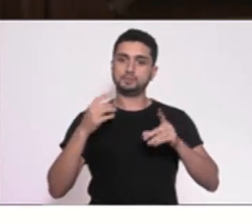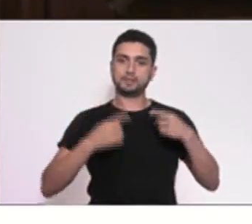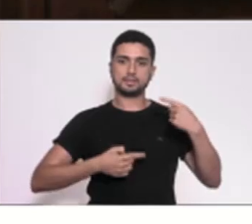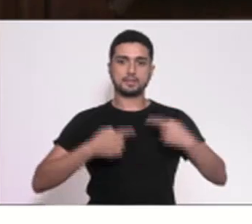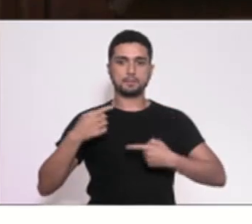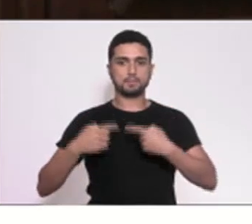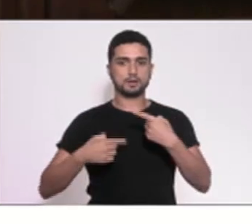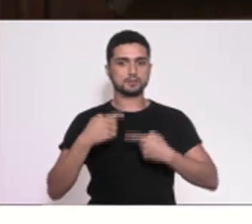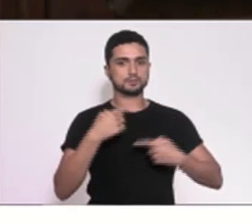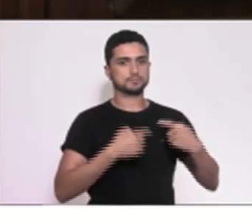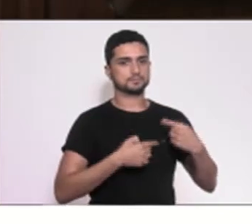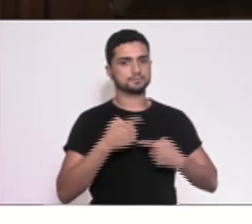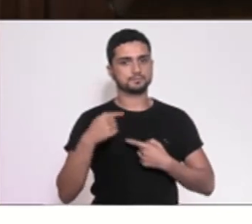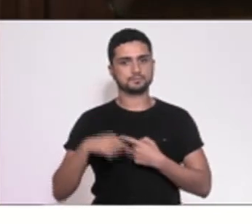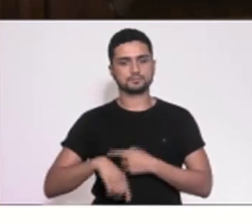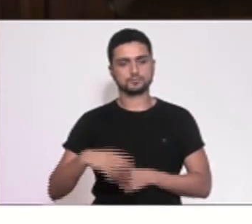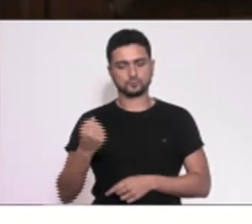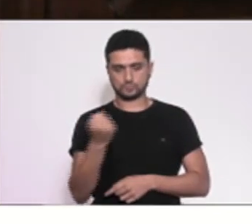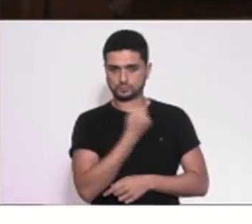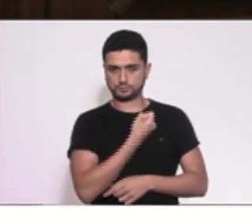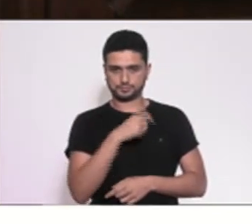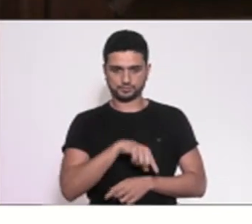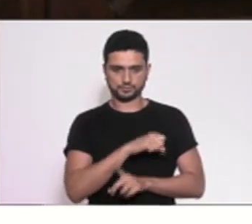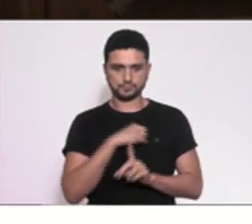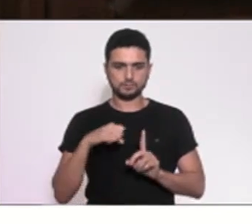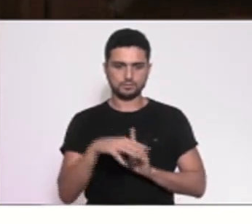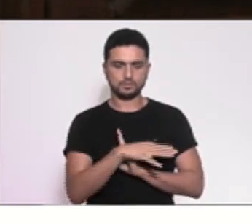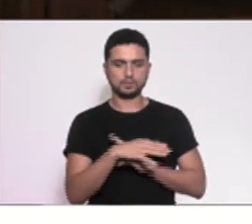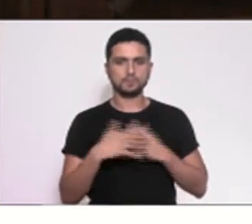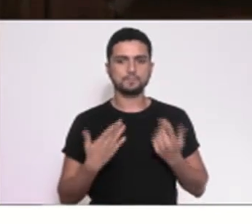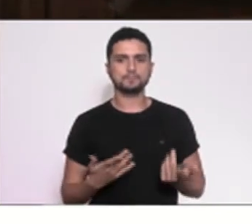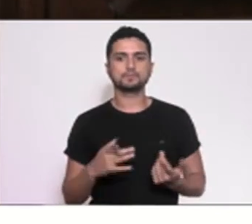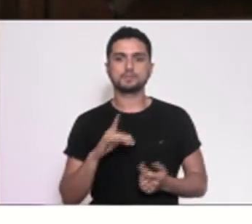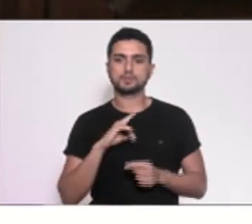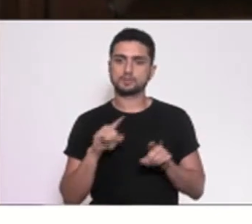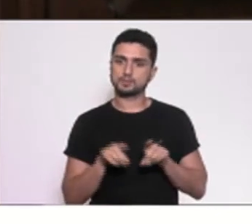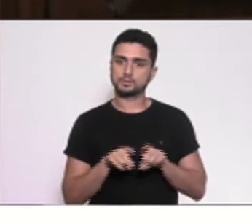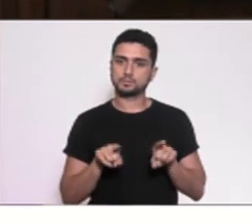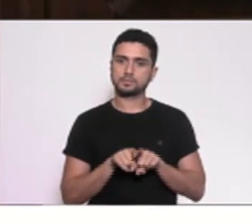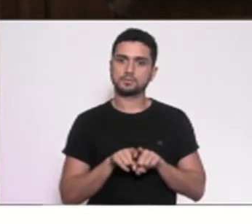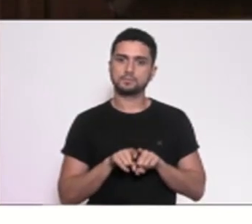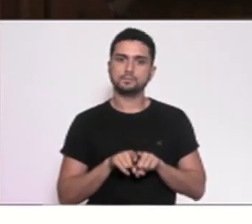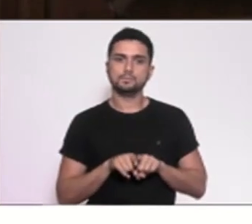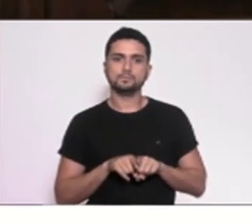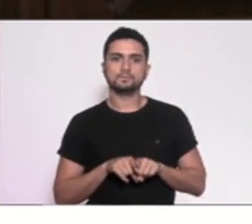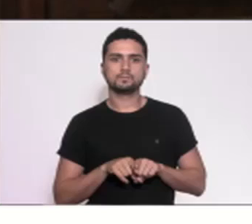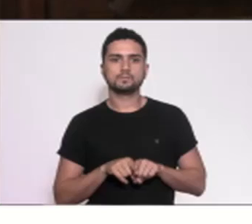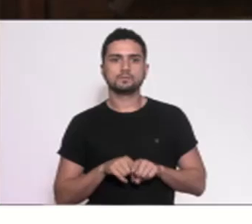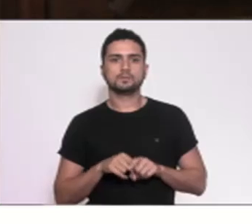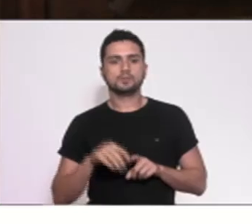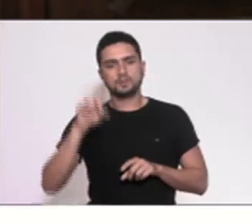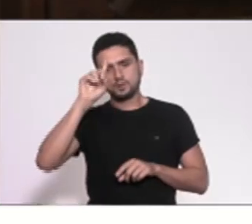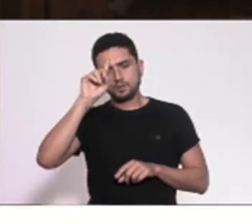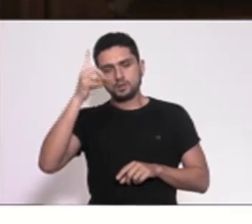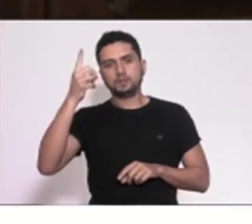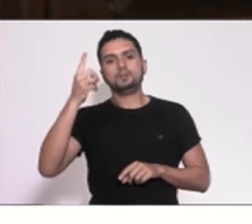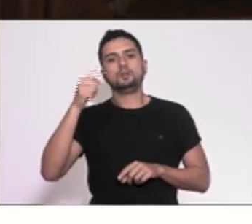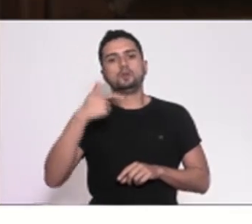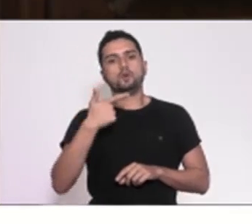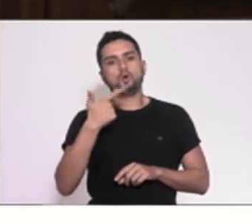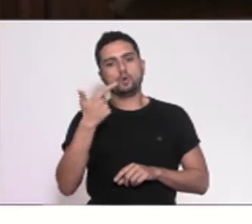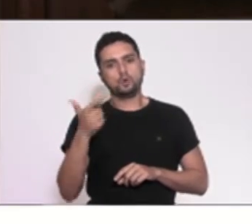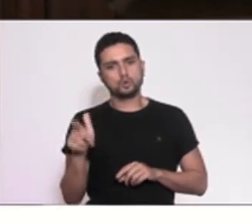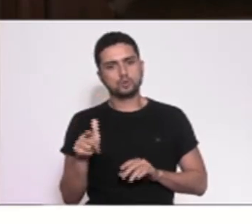debate de suicídio na nossa sociedade, tivemos também a iniciativa de apresentar um outro